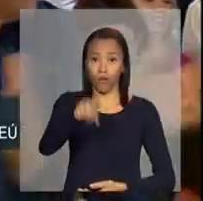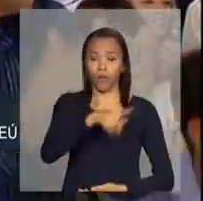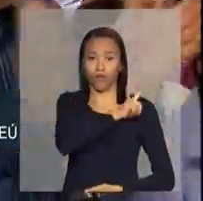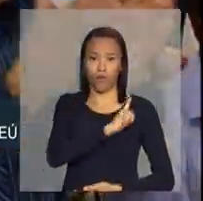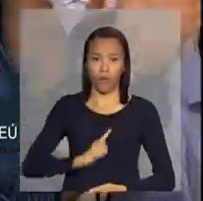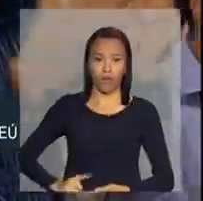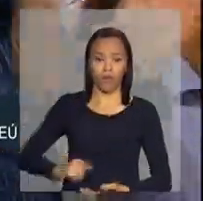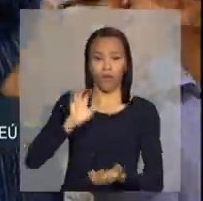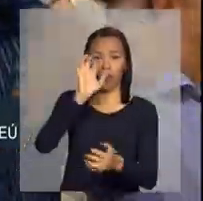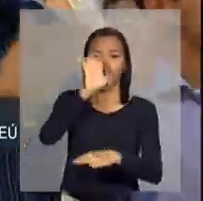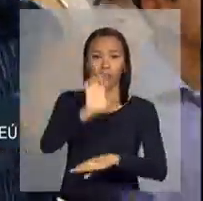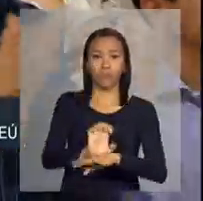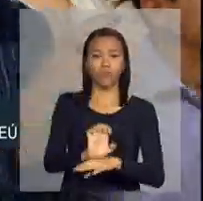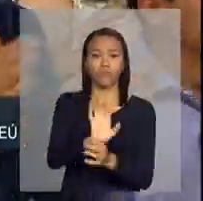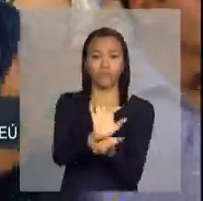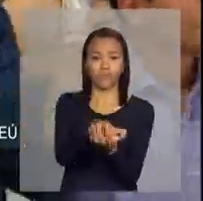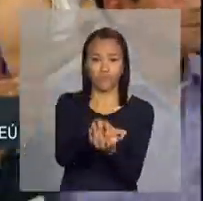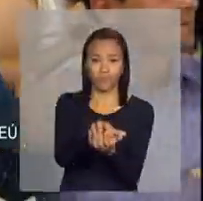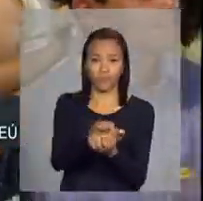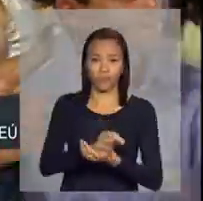Pernambuco.